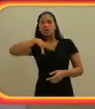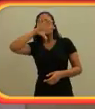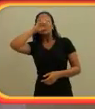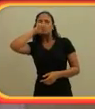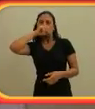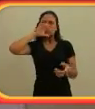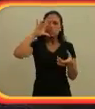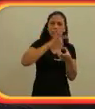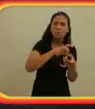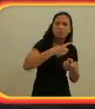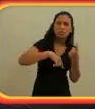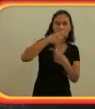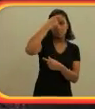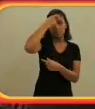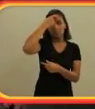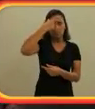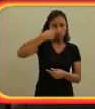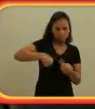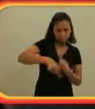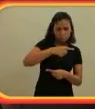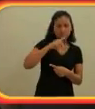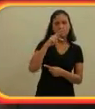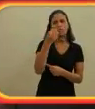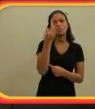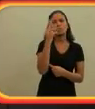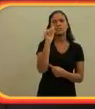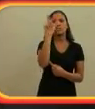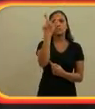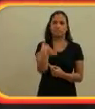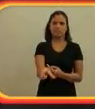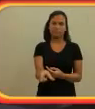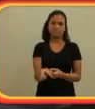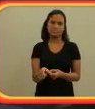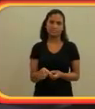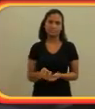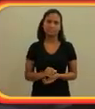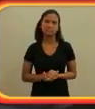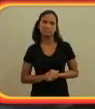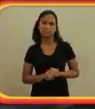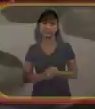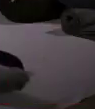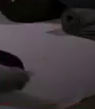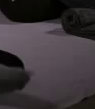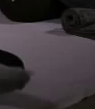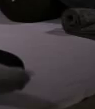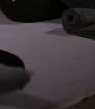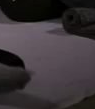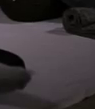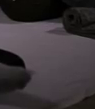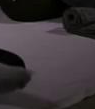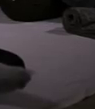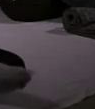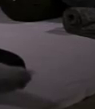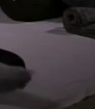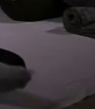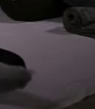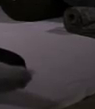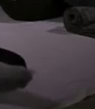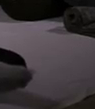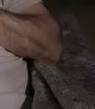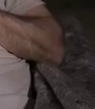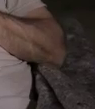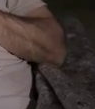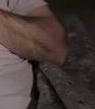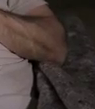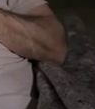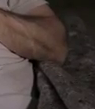importantíssimos, a gente precisa trabalhar cada um deles. Então é tudo, é a união da respiração com a mente presente e com o corpo nas